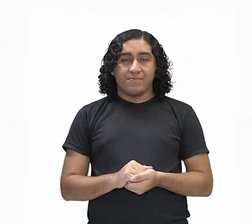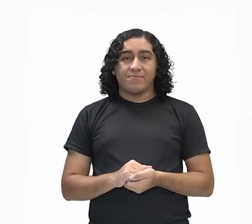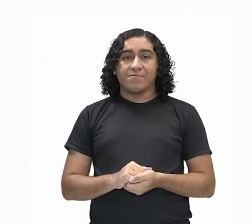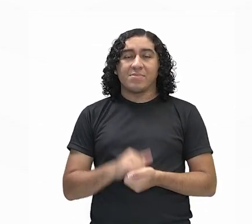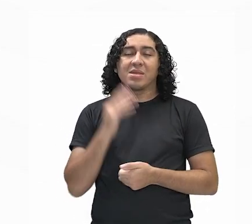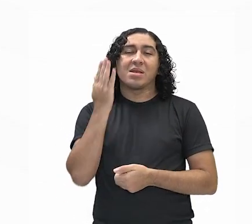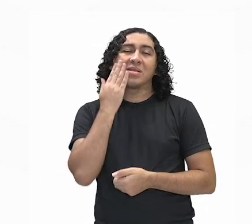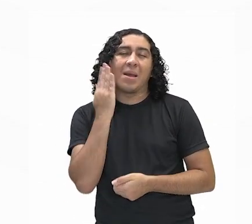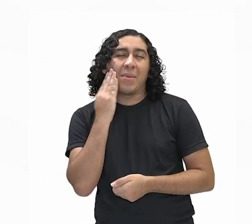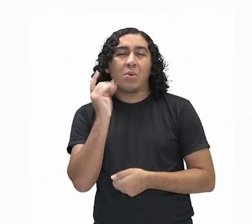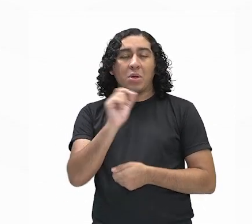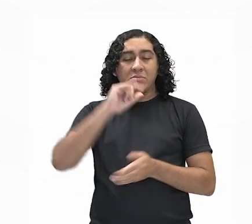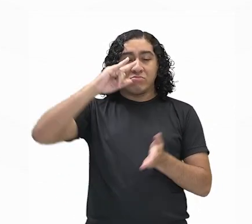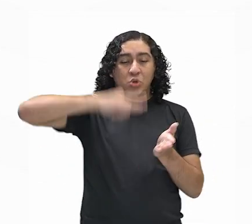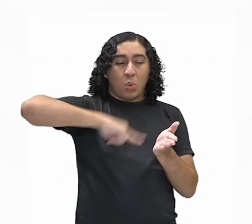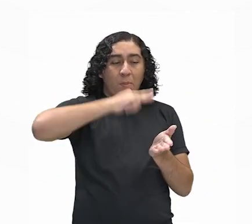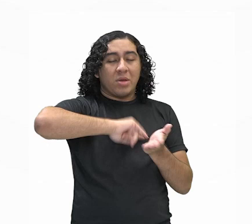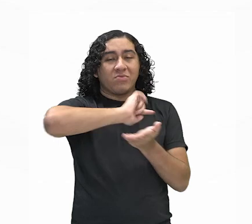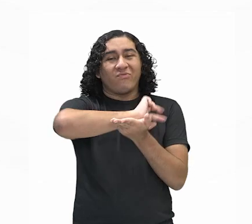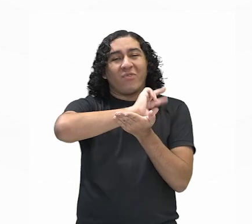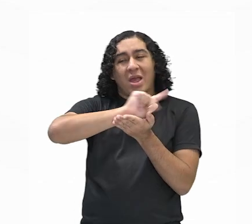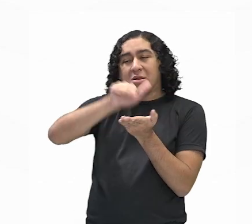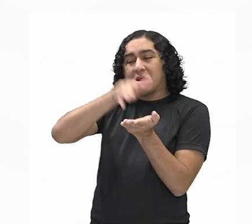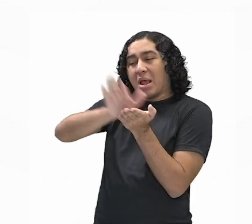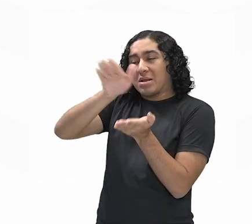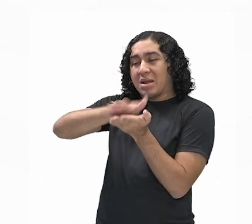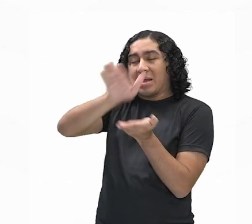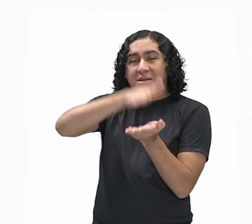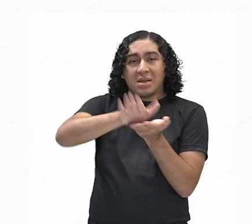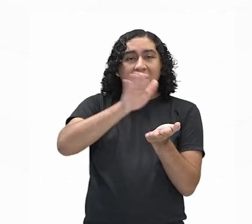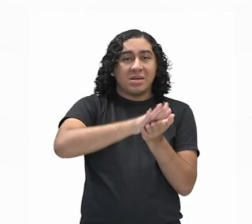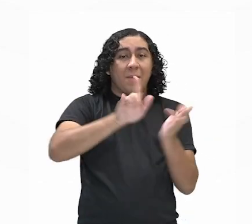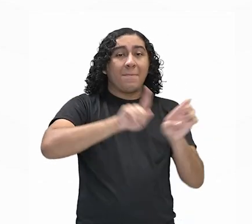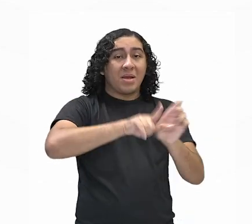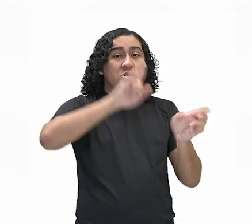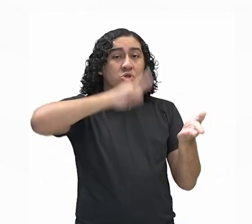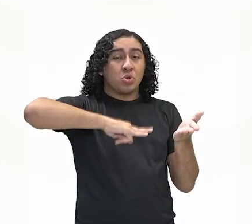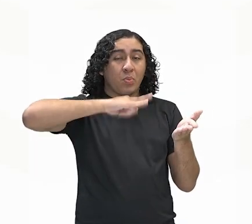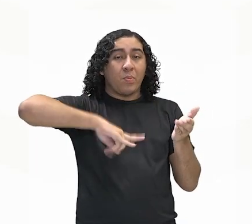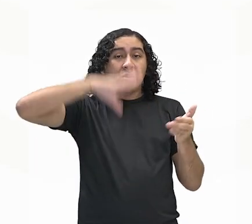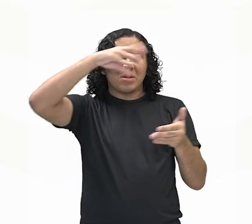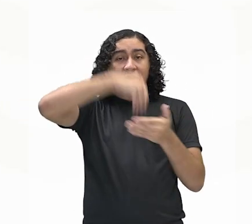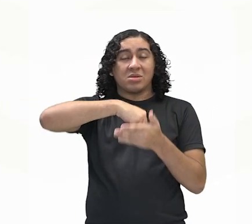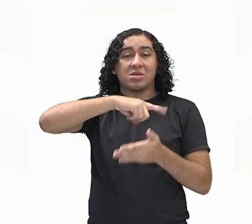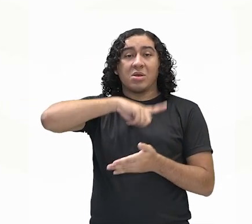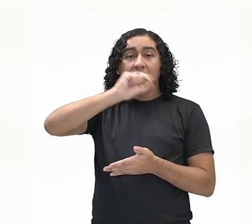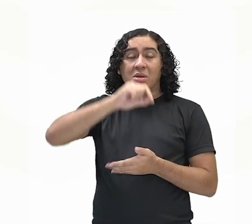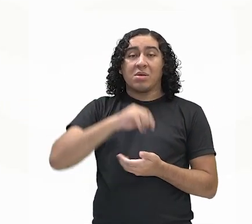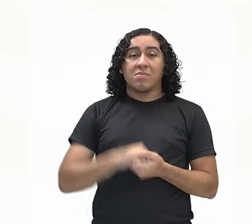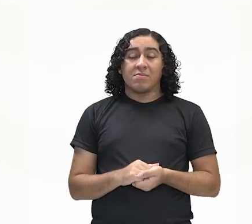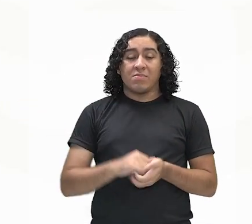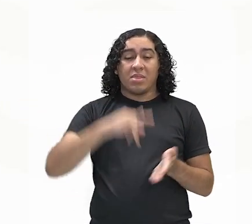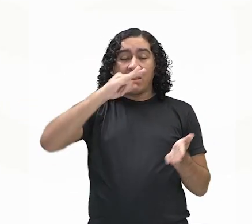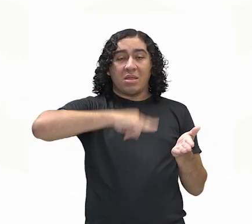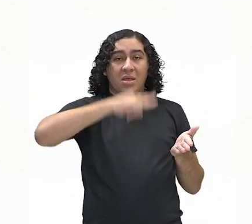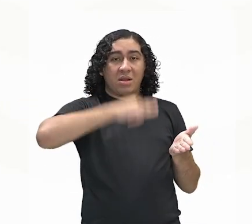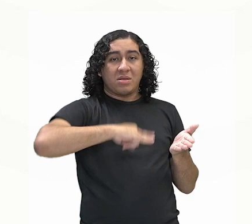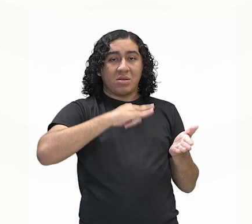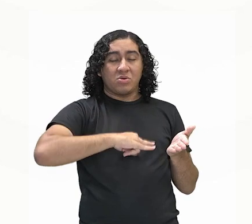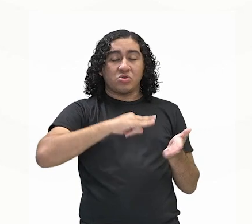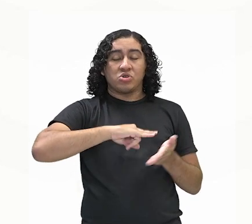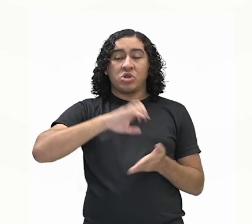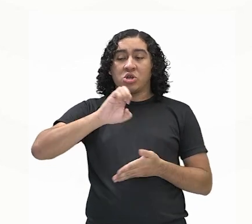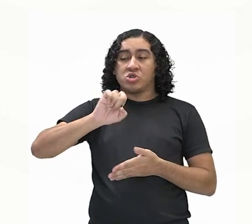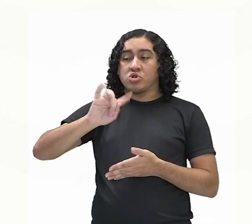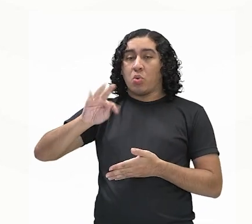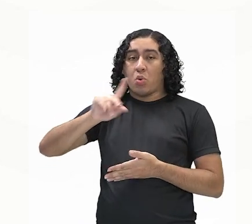Estocolmo diversos documentos, entre eles, a Declaração de Estocolmo, que estipulou ações